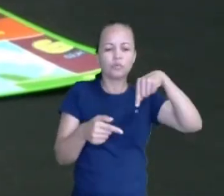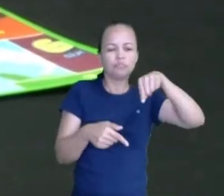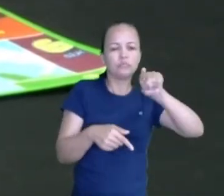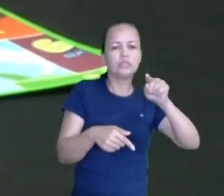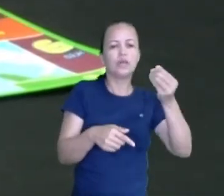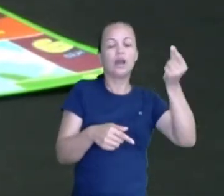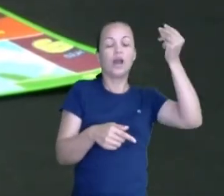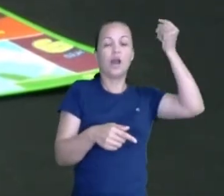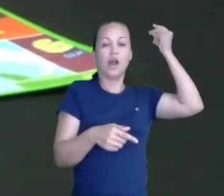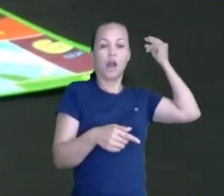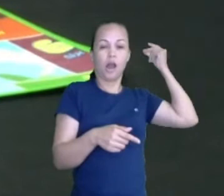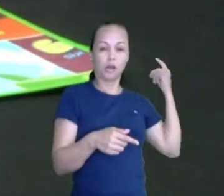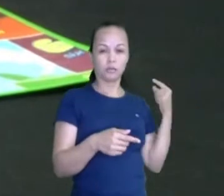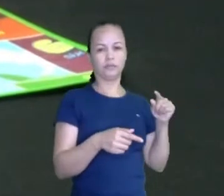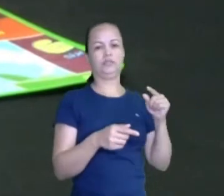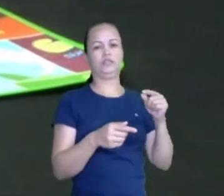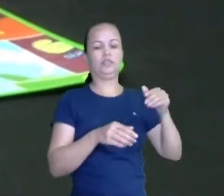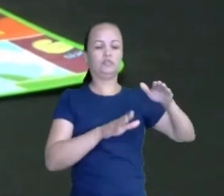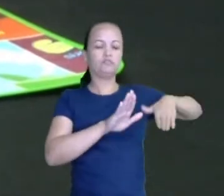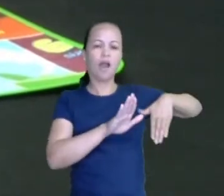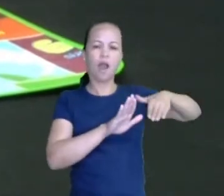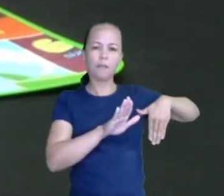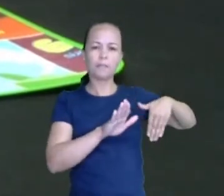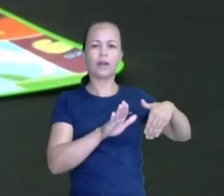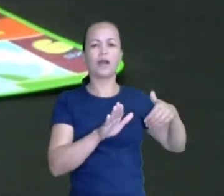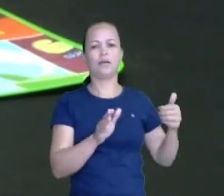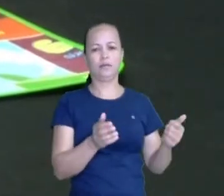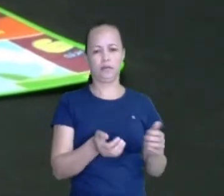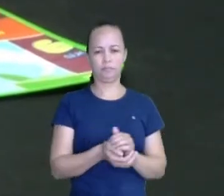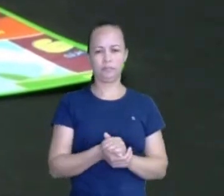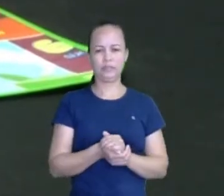sentira calor com as suas botas de amarrar.